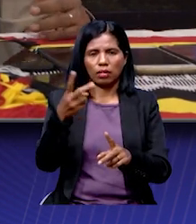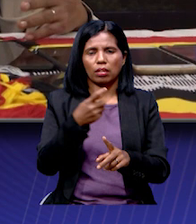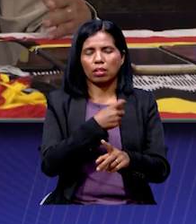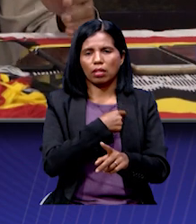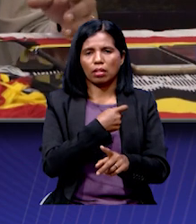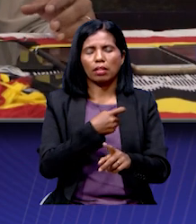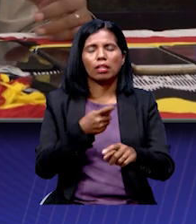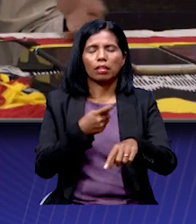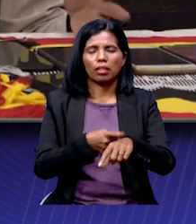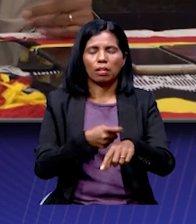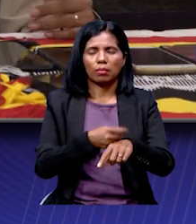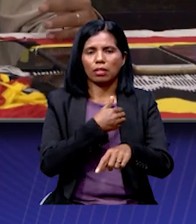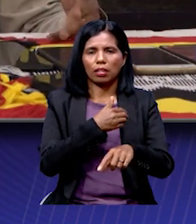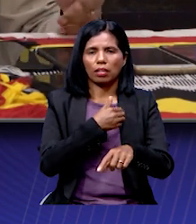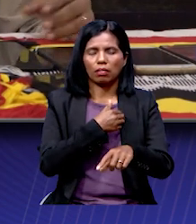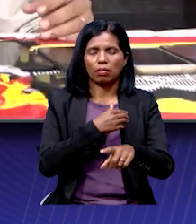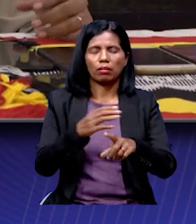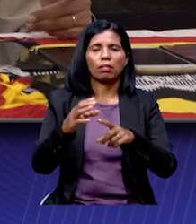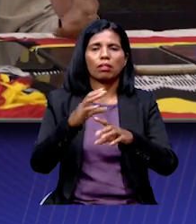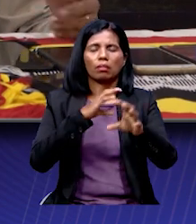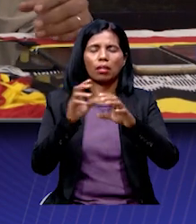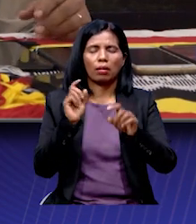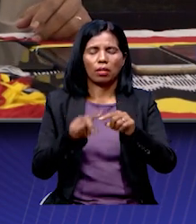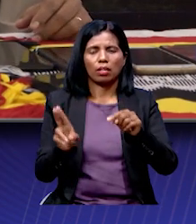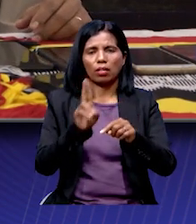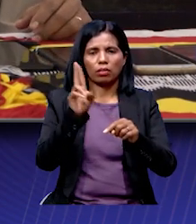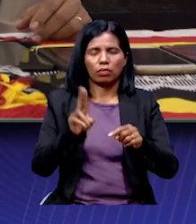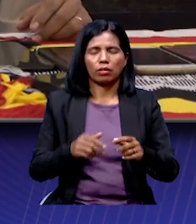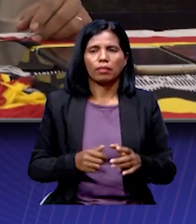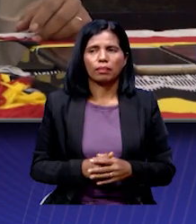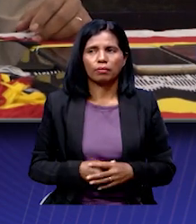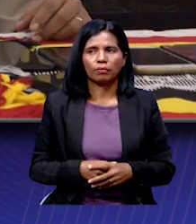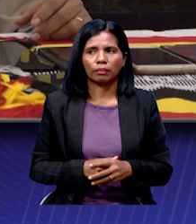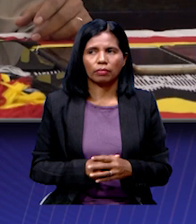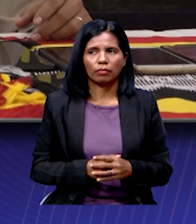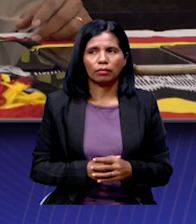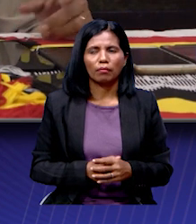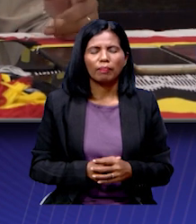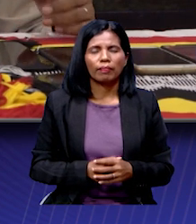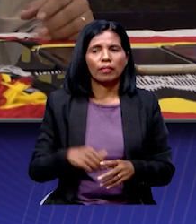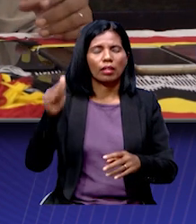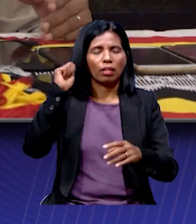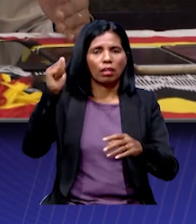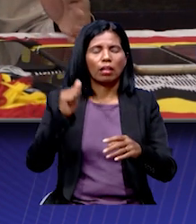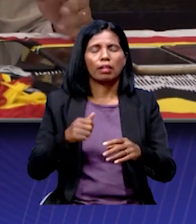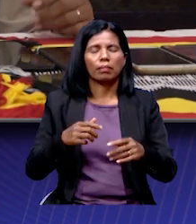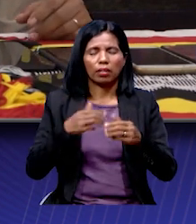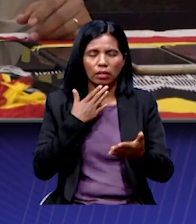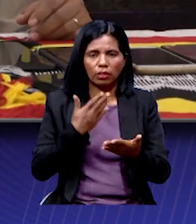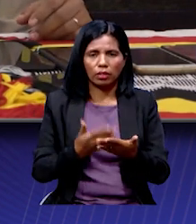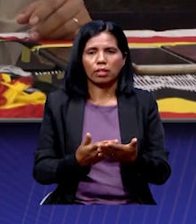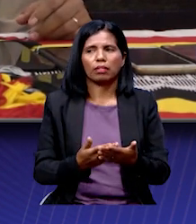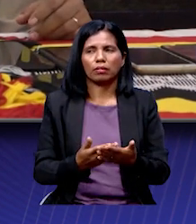la vel utiliza tempo ne ba halo convoy e campanha in geral laudia mas campanha